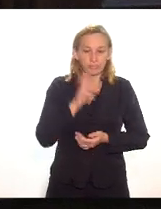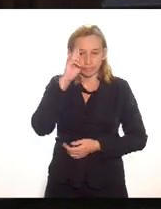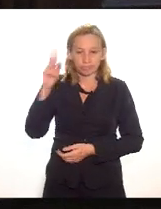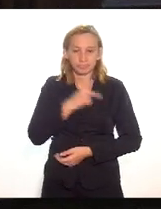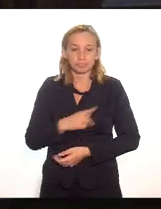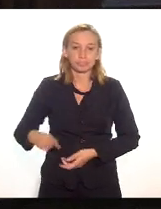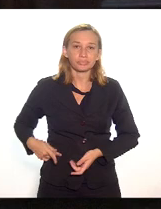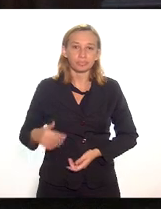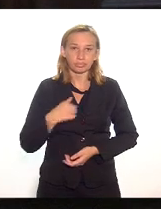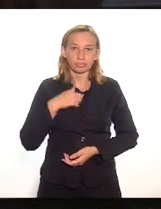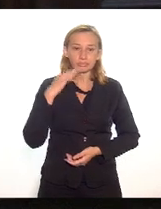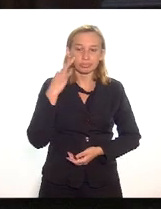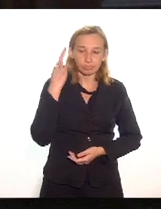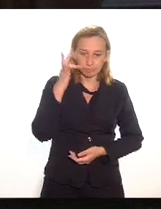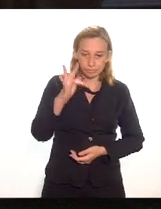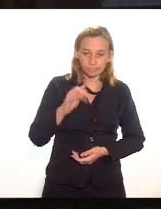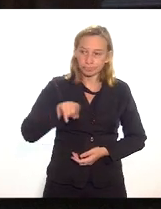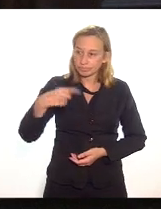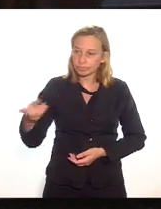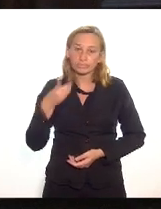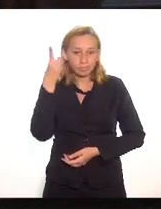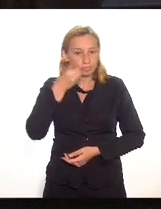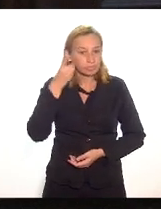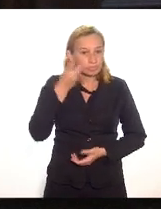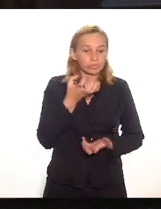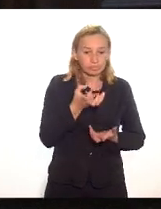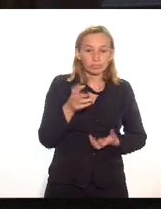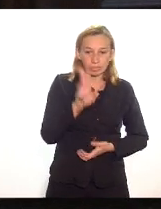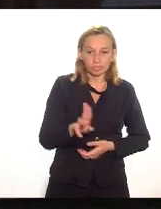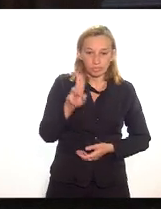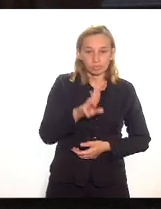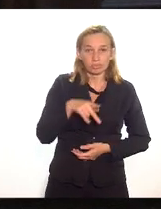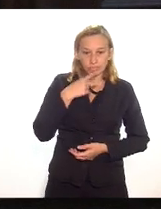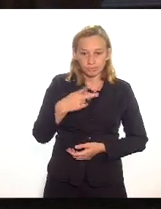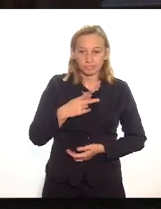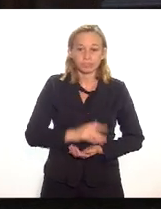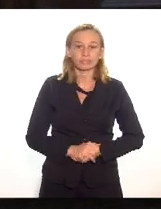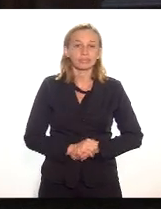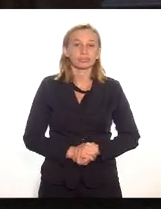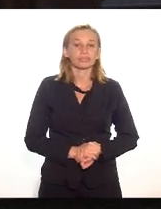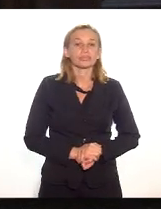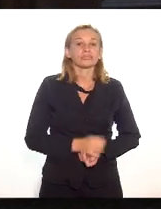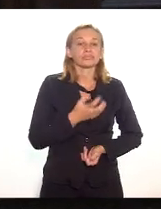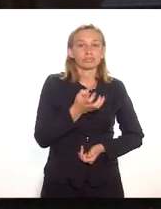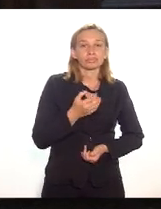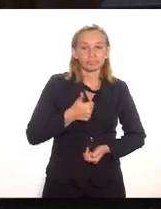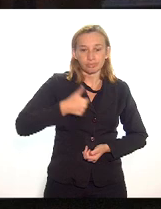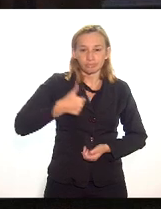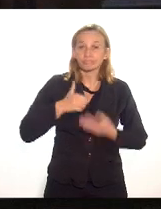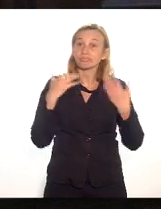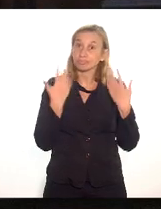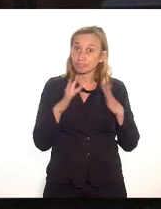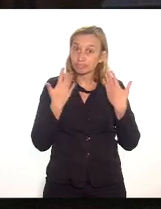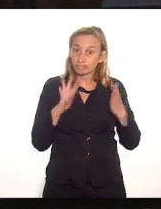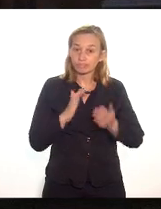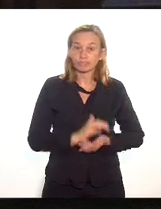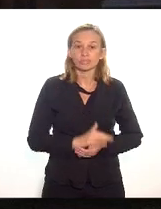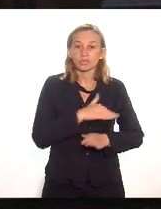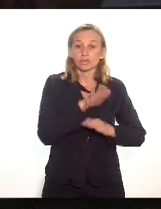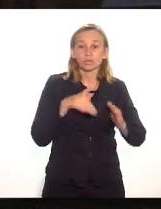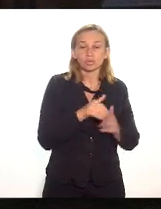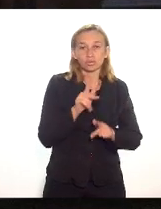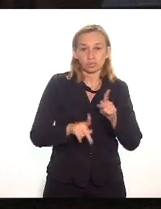ser breve, porque tem muitos deputados que querem fazer uso da palavra. Eu queria primeiro parabenizar toda